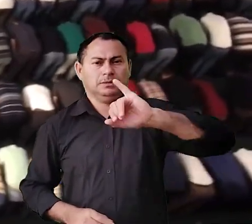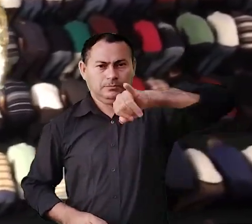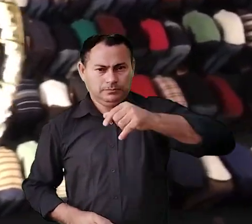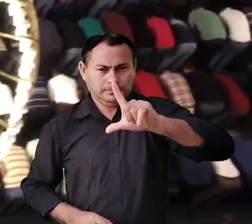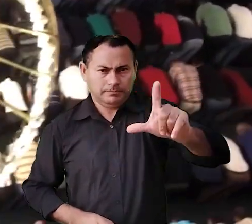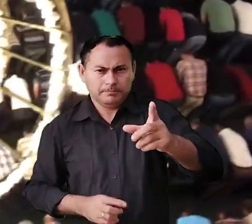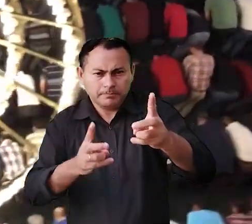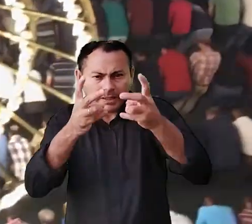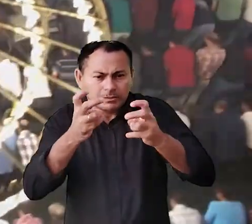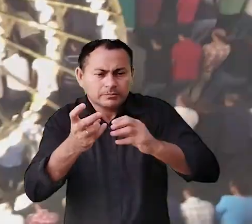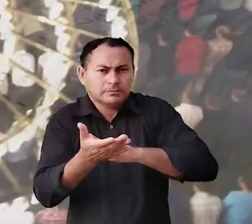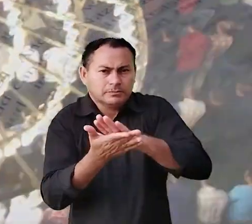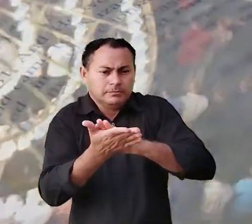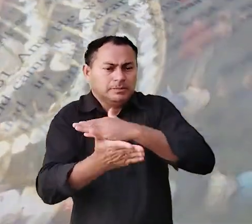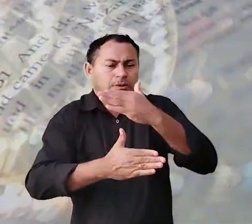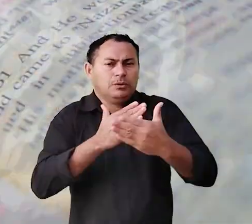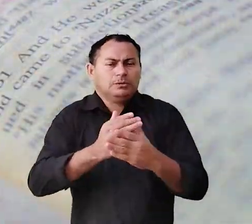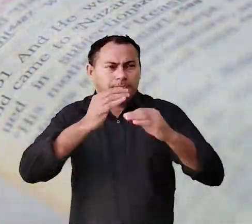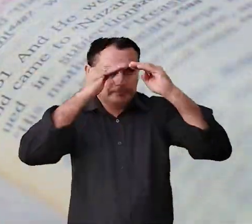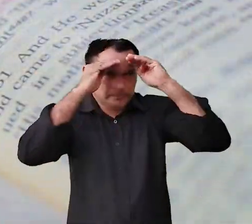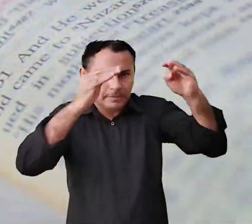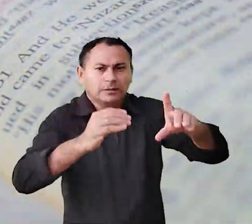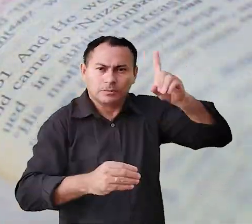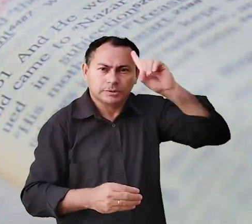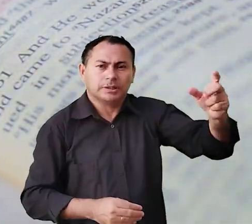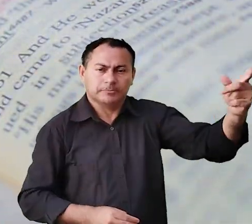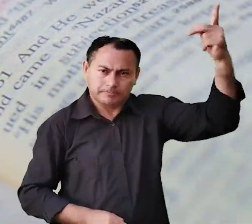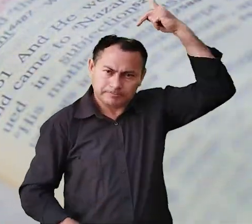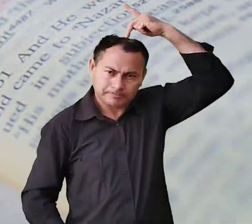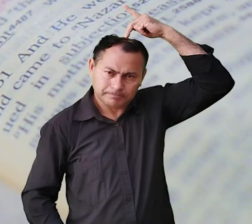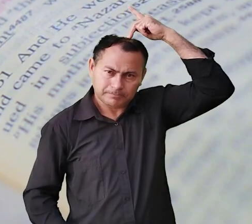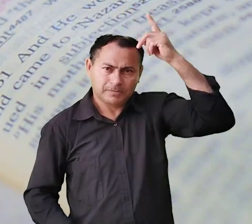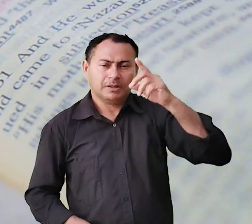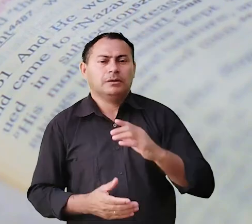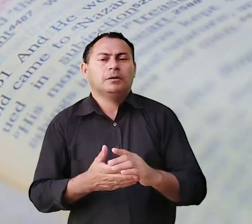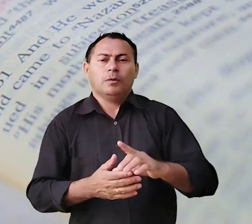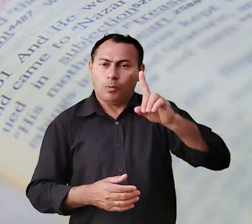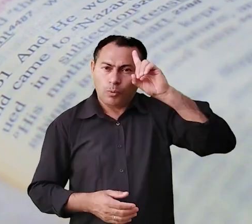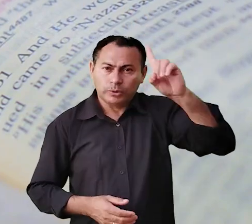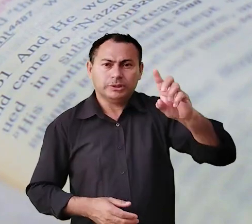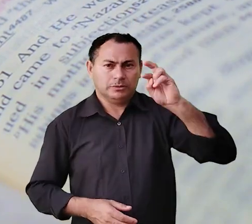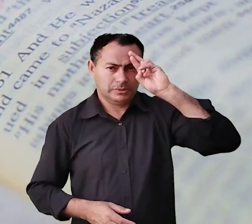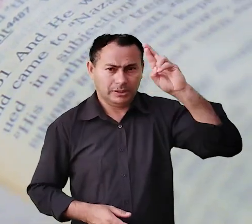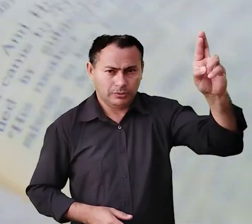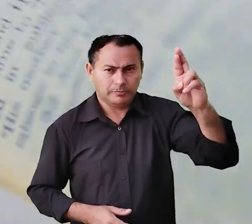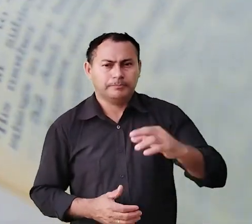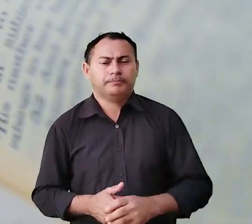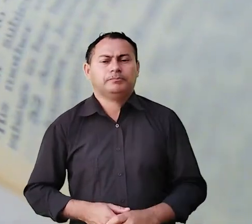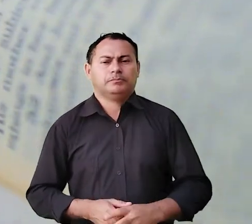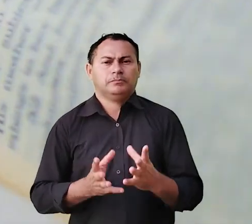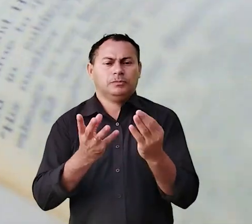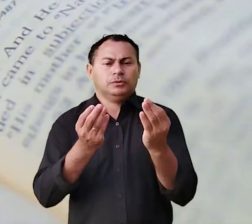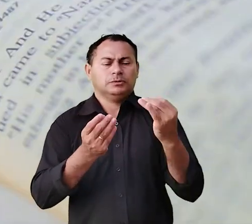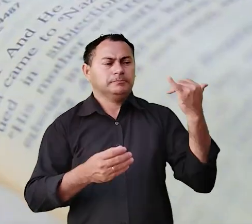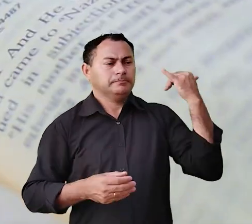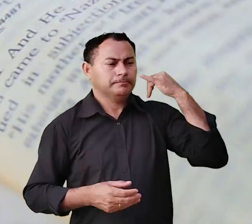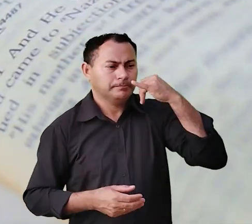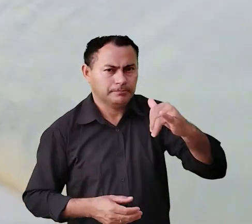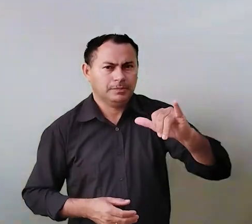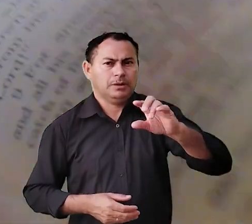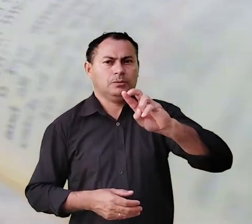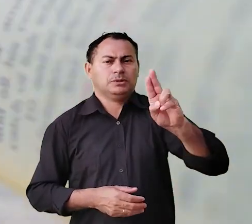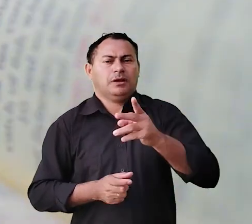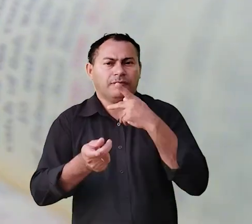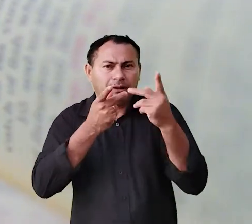Joel, percebemos que nem todos foram cumpridos no dia de Pentecostes. O dia do Senhor. Muitos